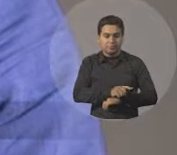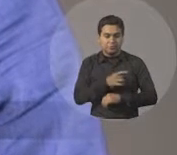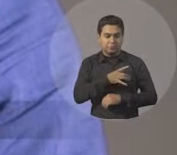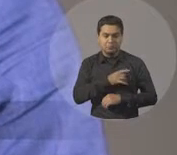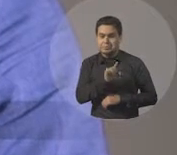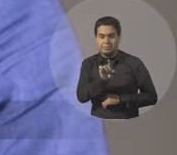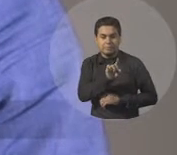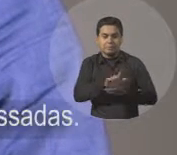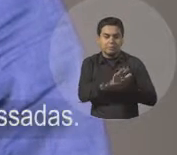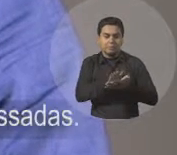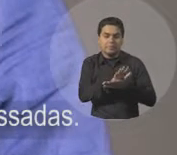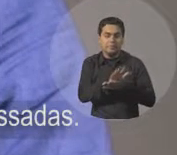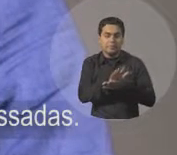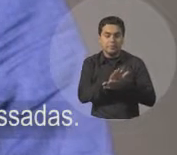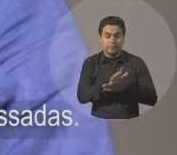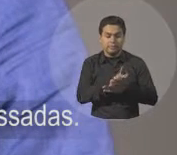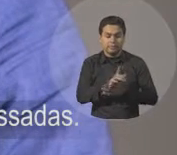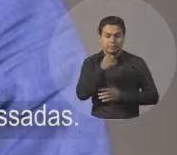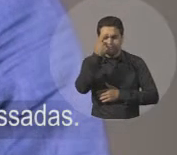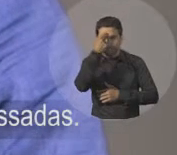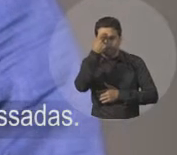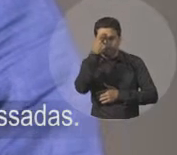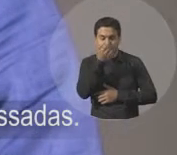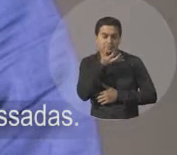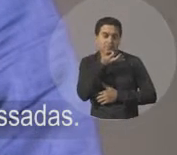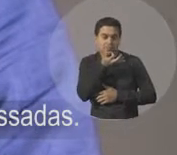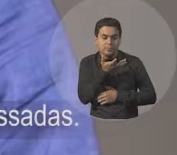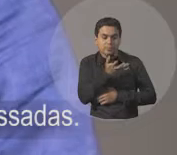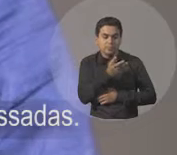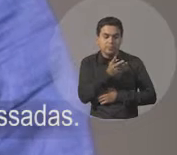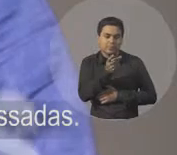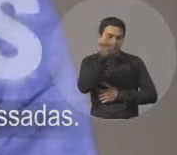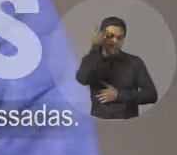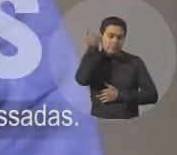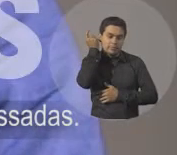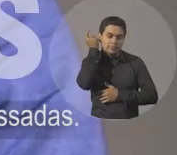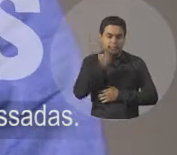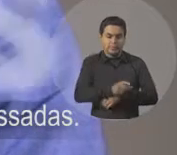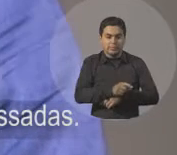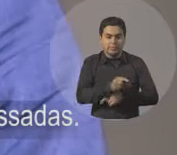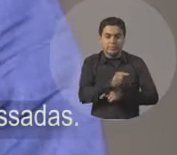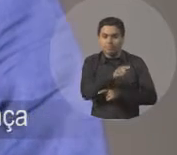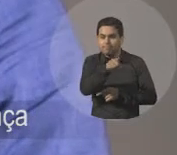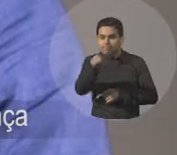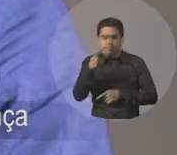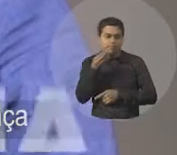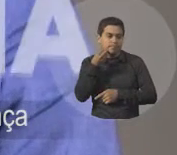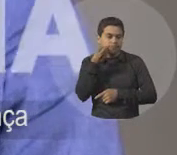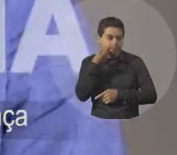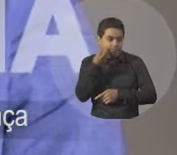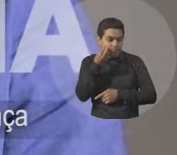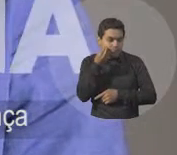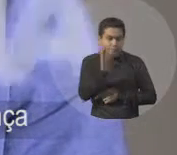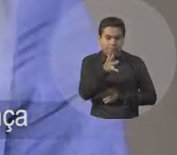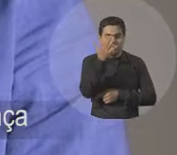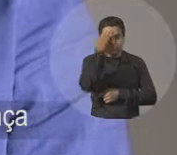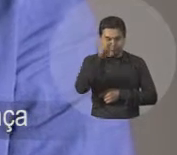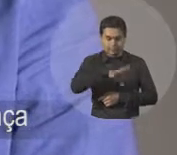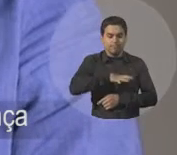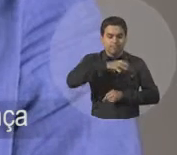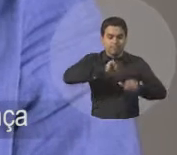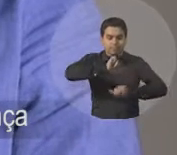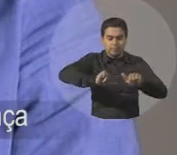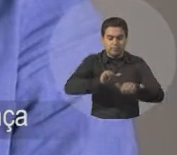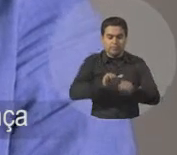medo do desafio. É não se conformar com ideias vencidas e soluções ultrapassadas. Com experiência e